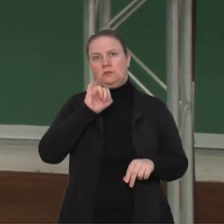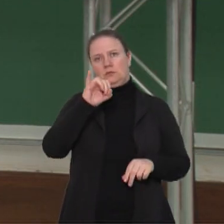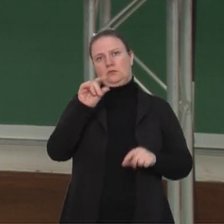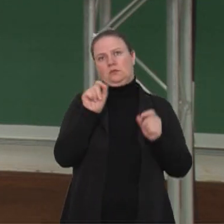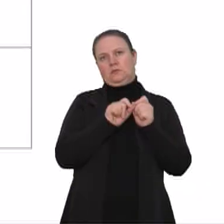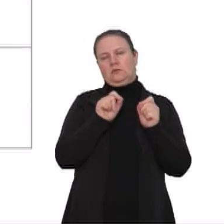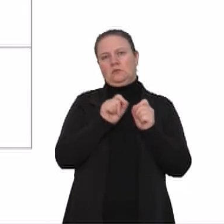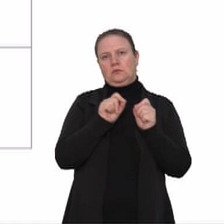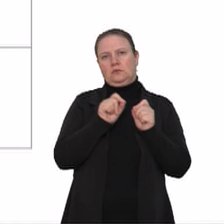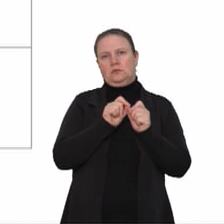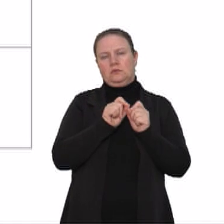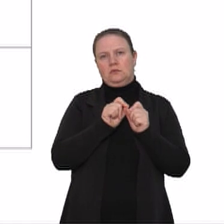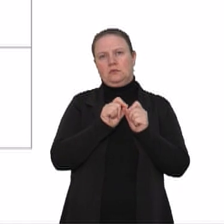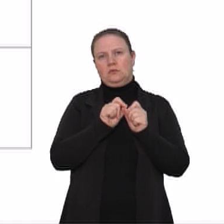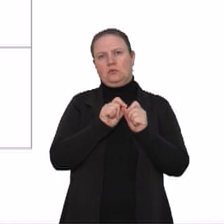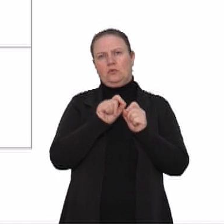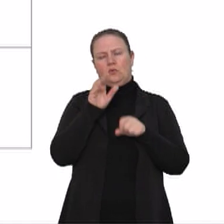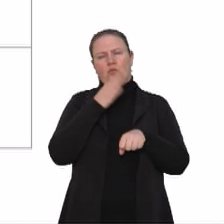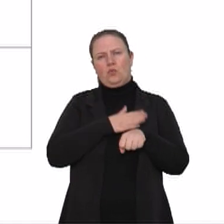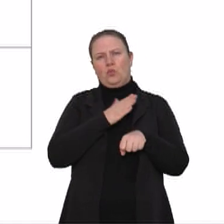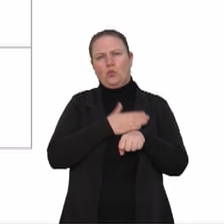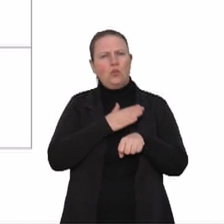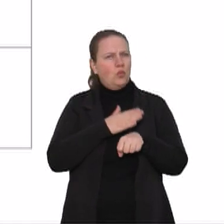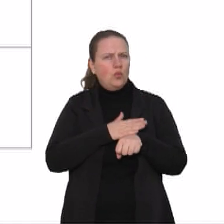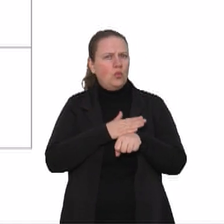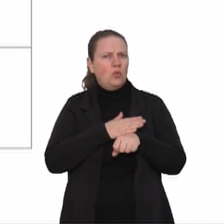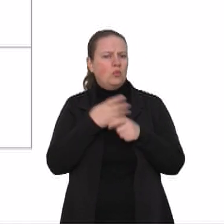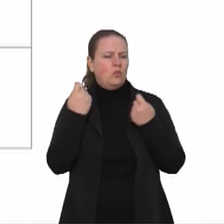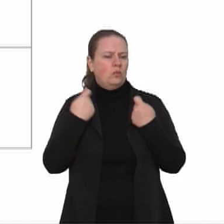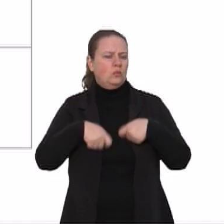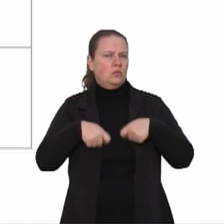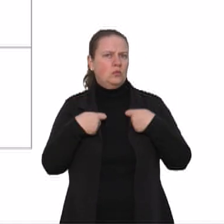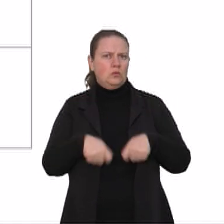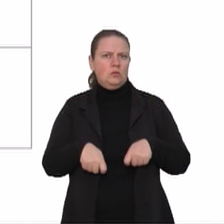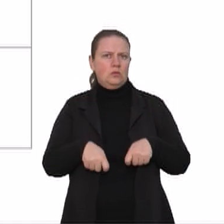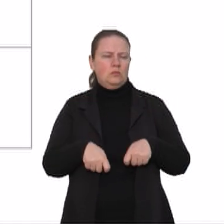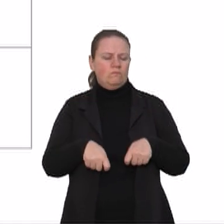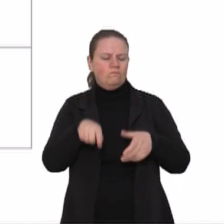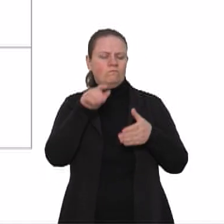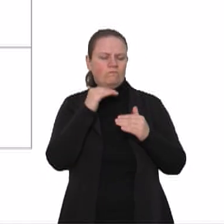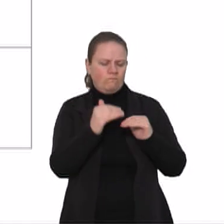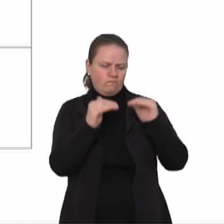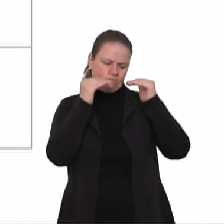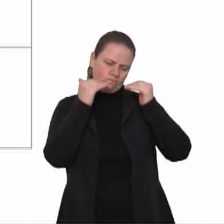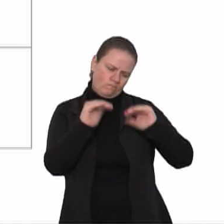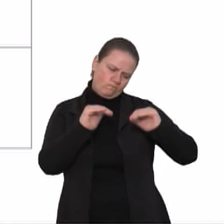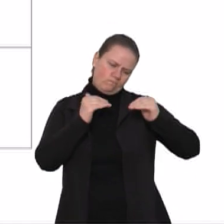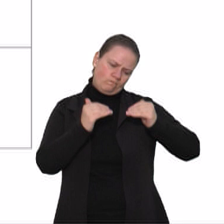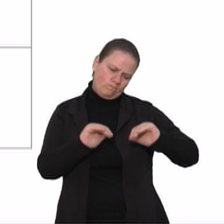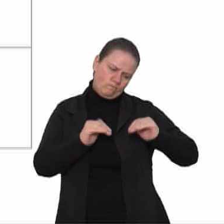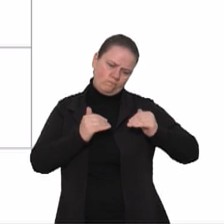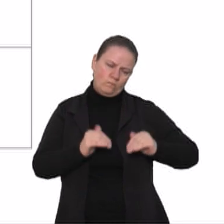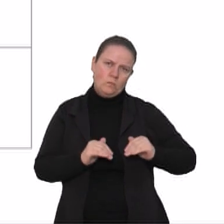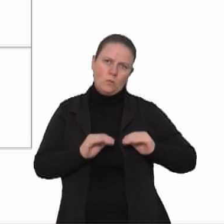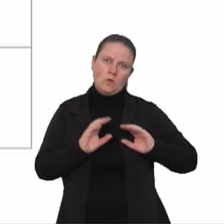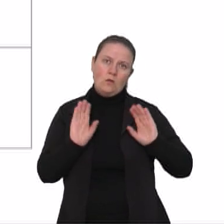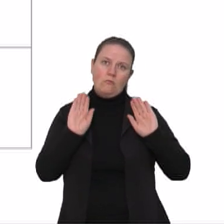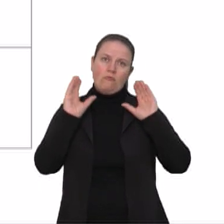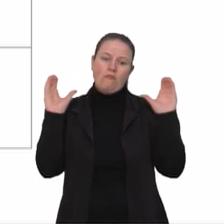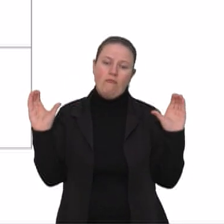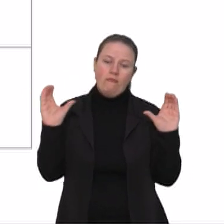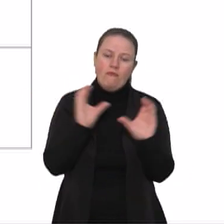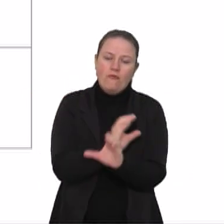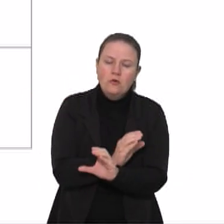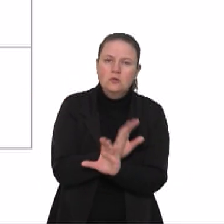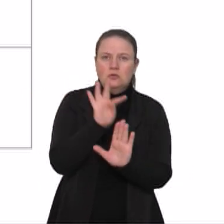fez os procedimentos necessários para depois finalizar de fato o teu texto. Então, tem